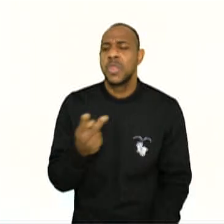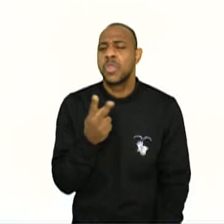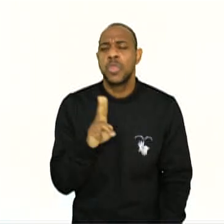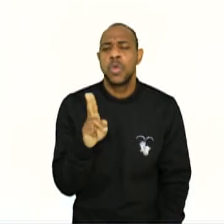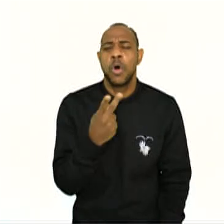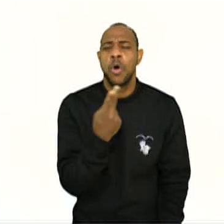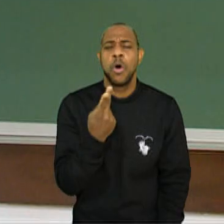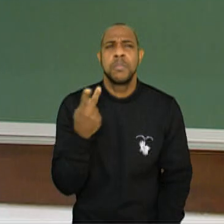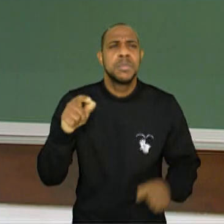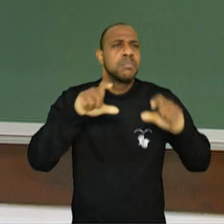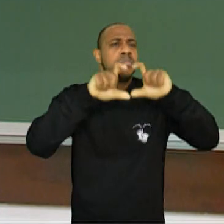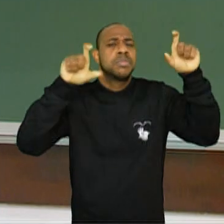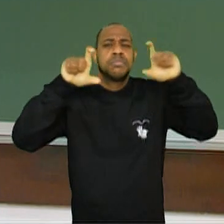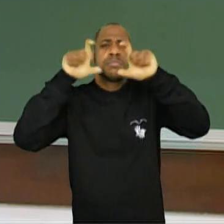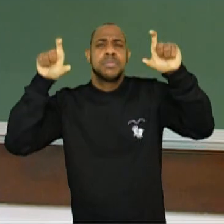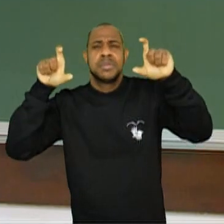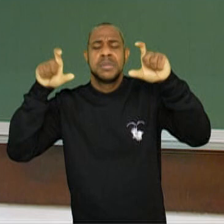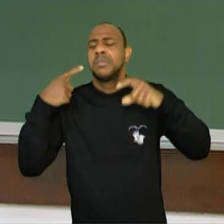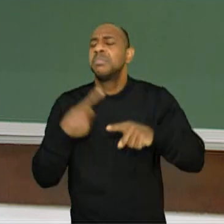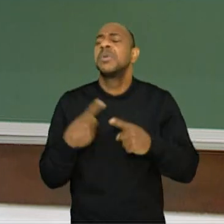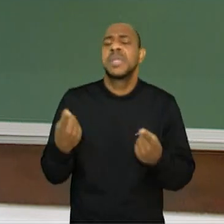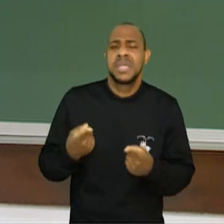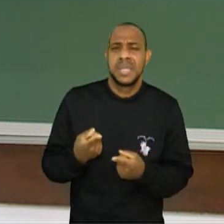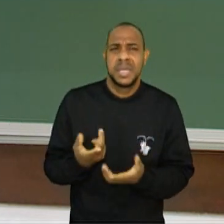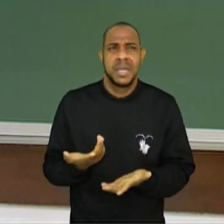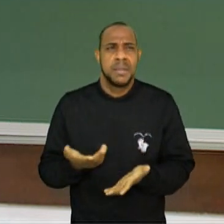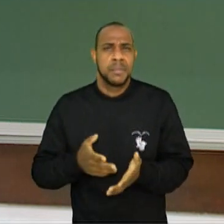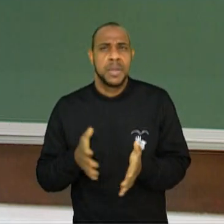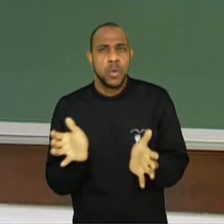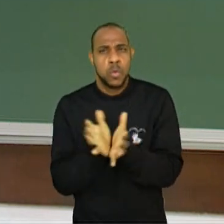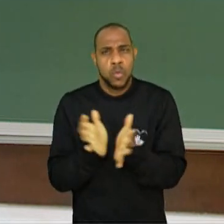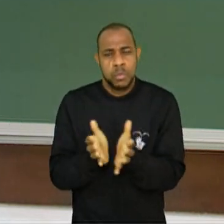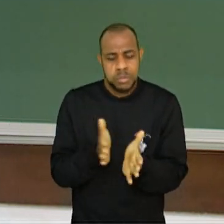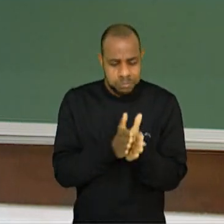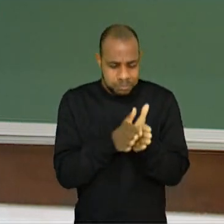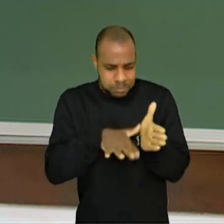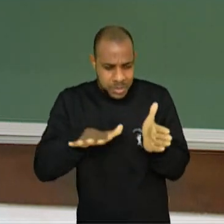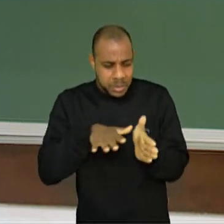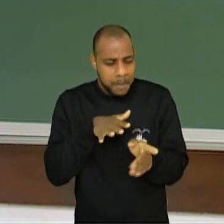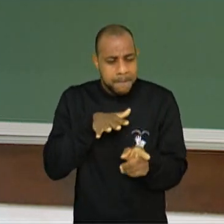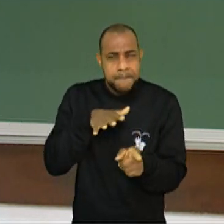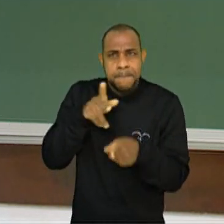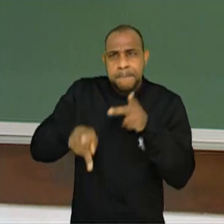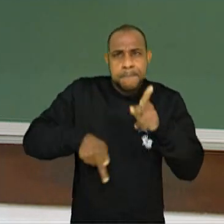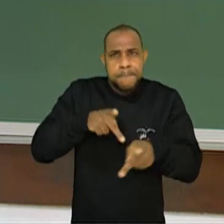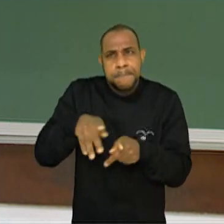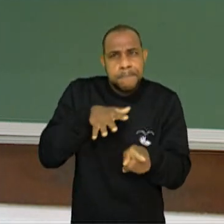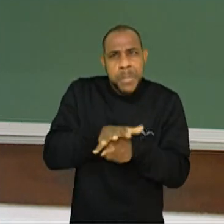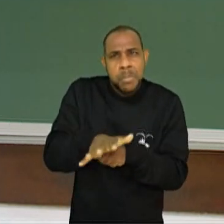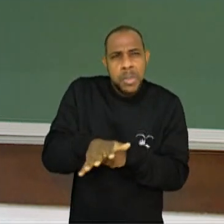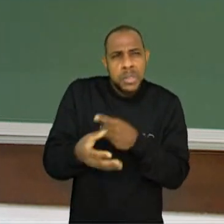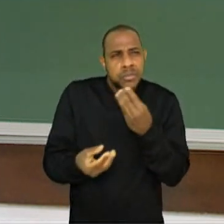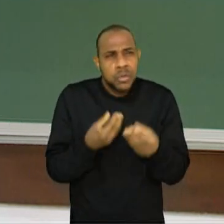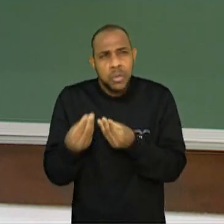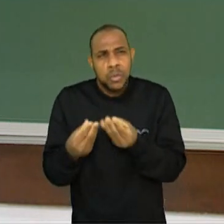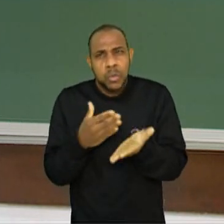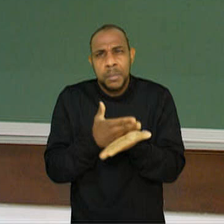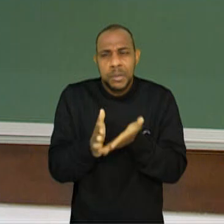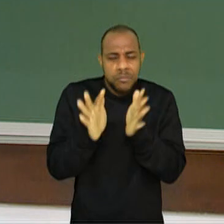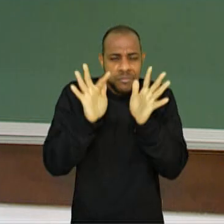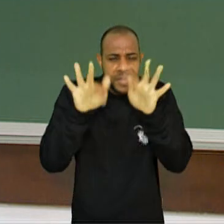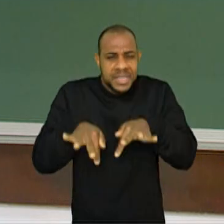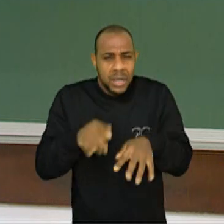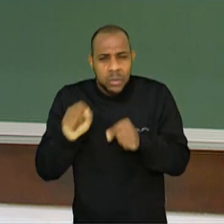e por que escolher esse cartaz? Porque o período populista da República Populista, começa justamente com o final do